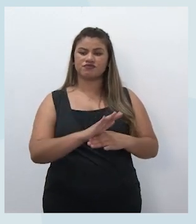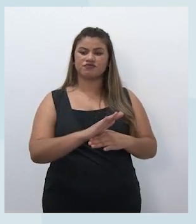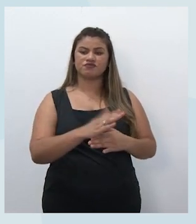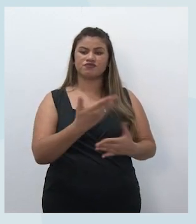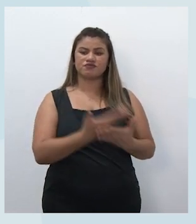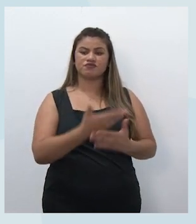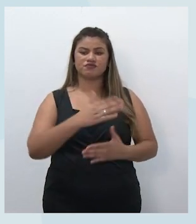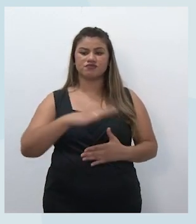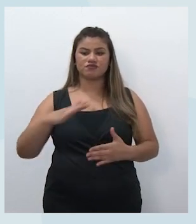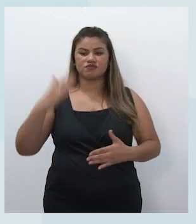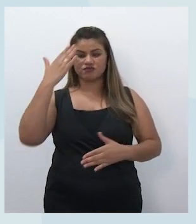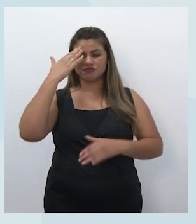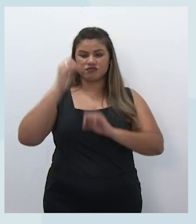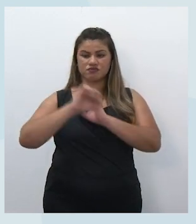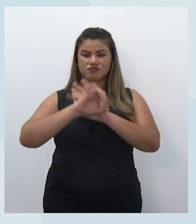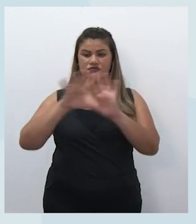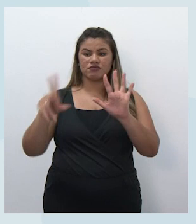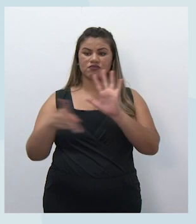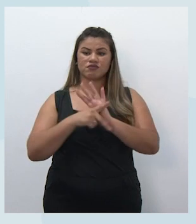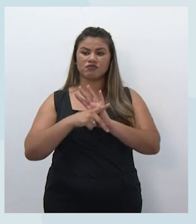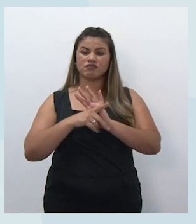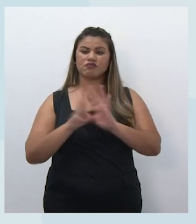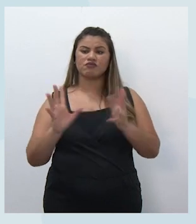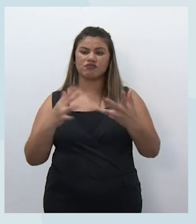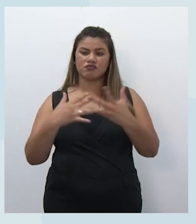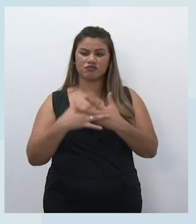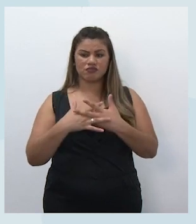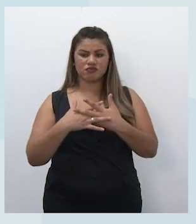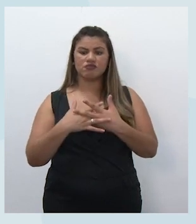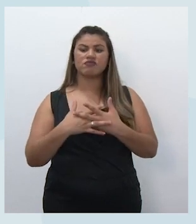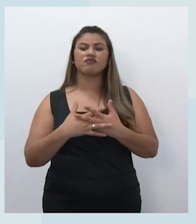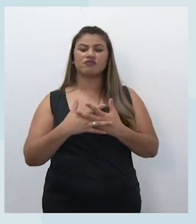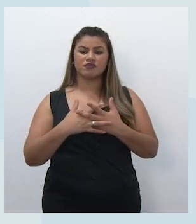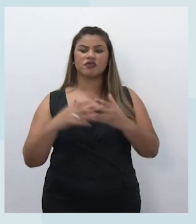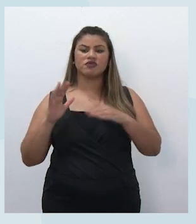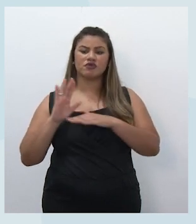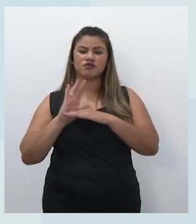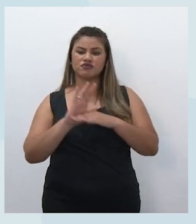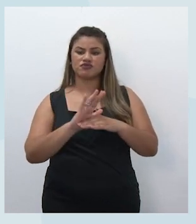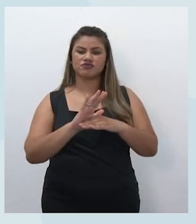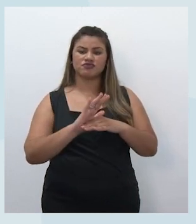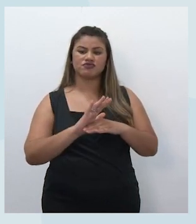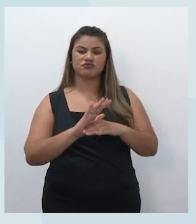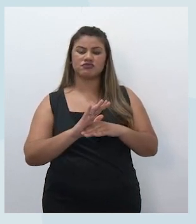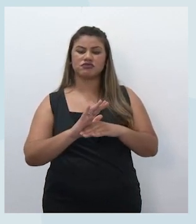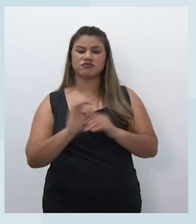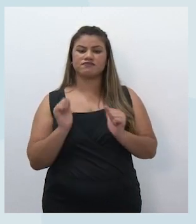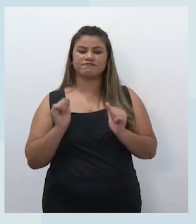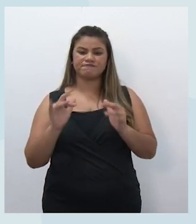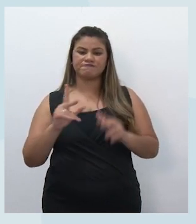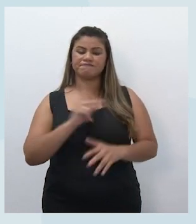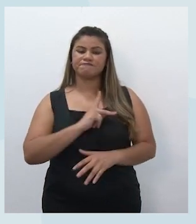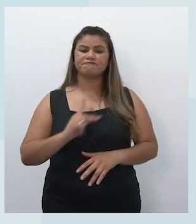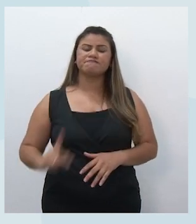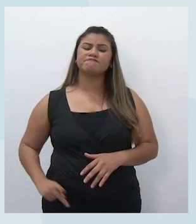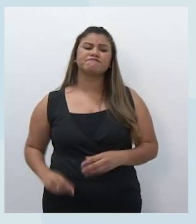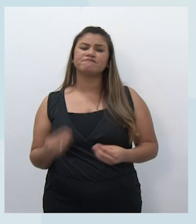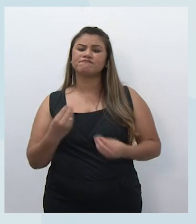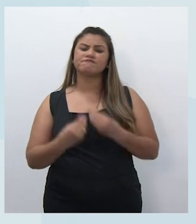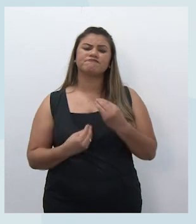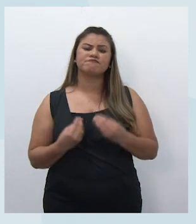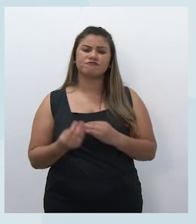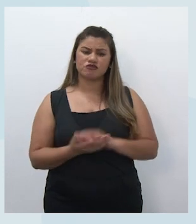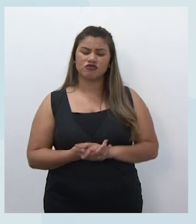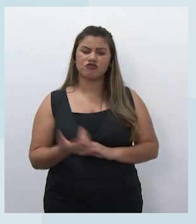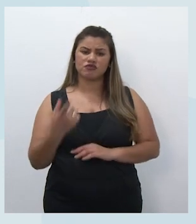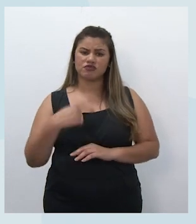ter uma noção clara de cidadania e, com isso, ter participação efetiva na atuação pública? Lembra, nós falamos de